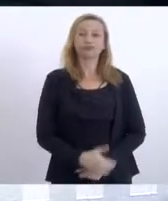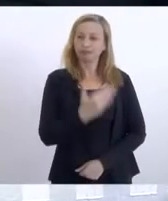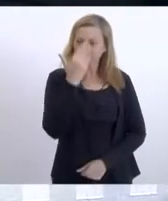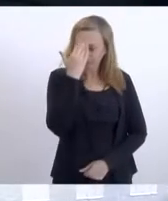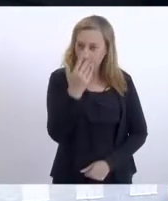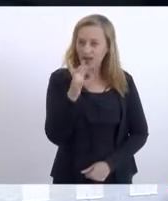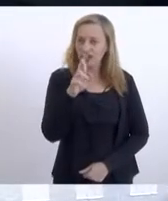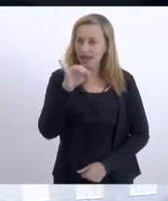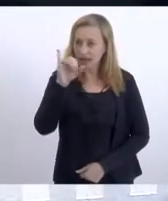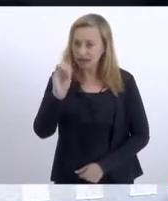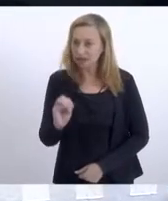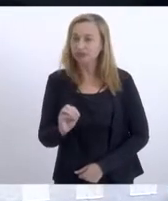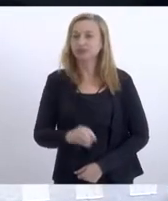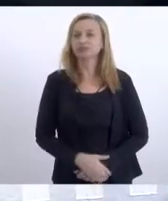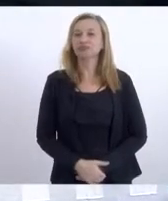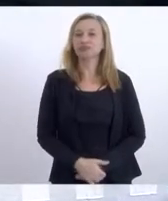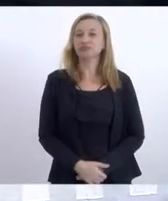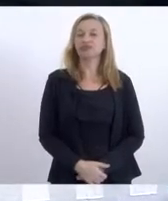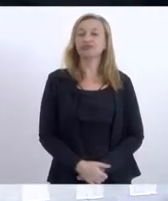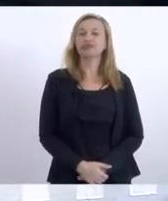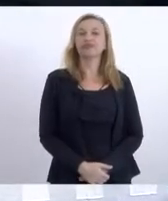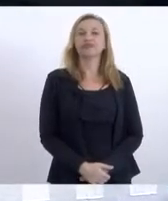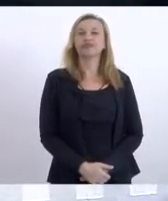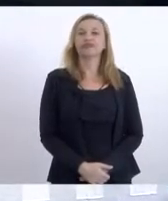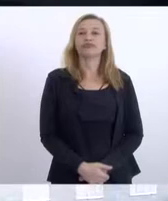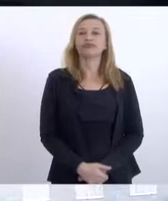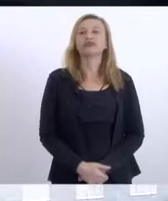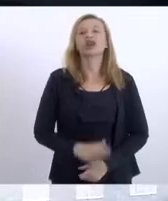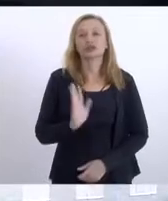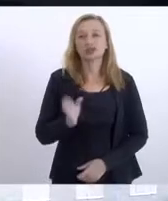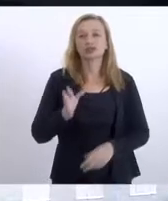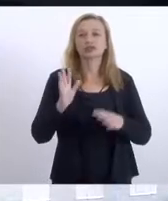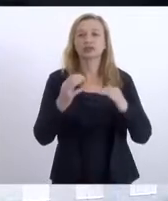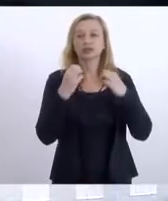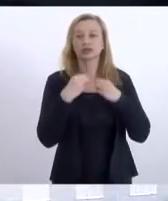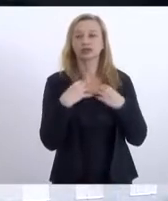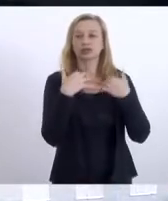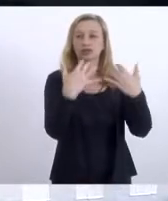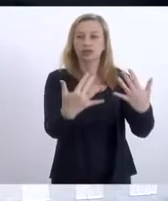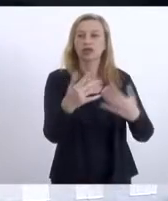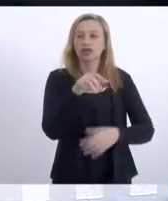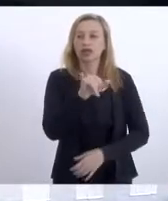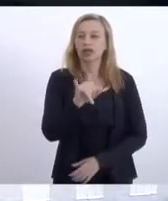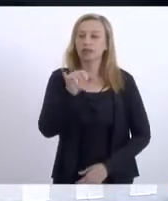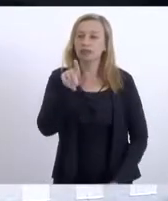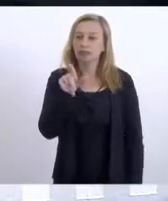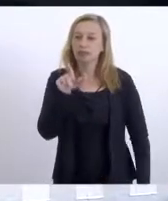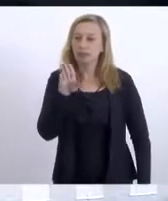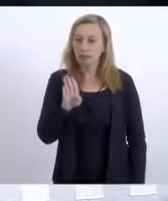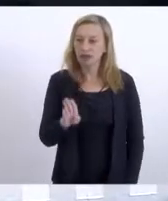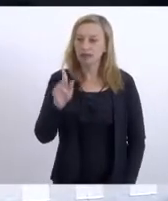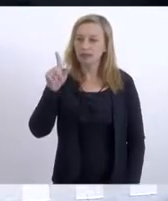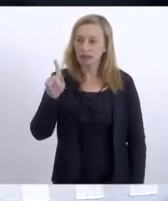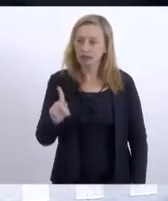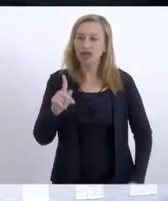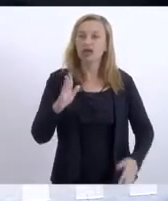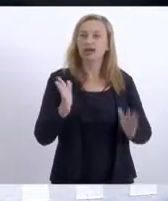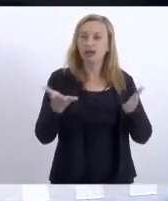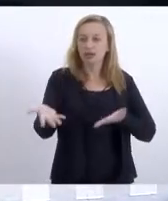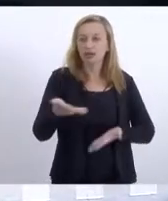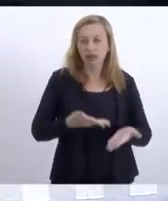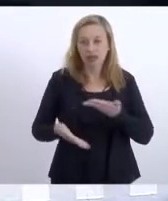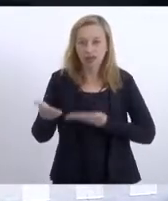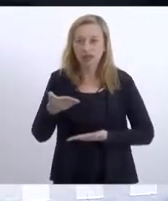Obrigado, Ricardo. Nós já fizemos uma audiência pública com o IBP e nós estamos tentando, com a parceria com o